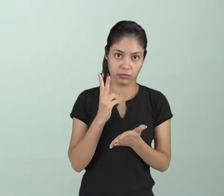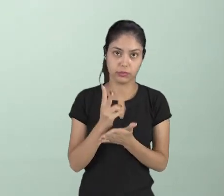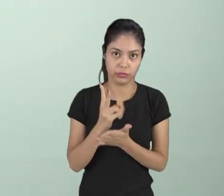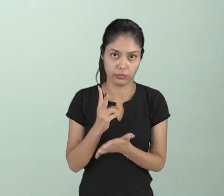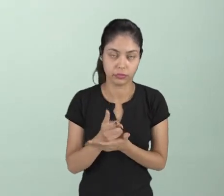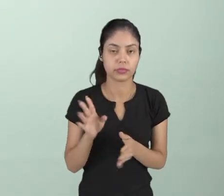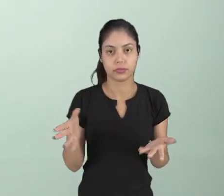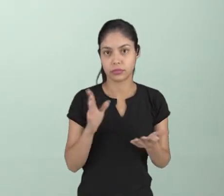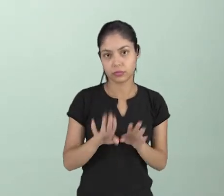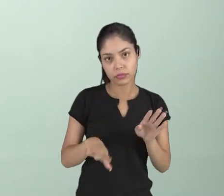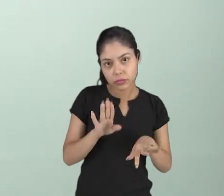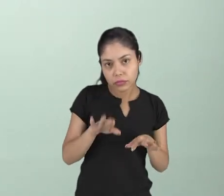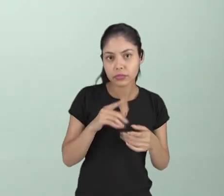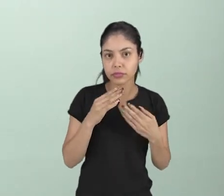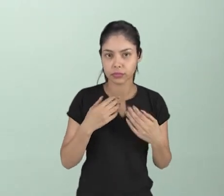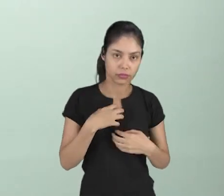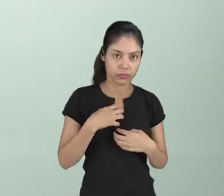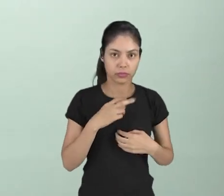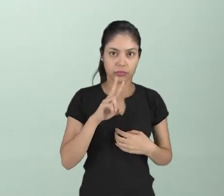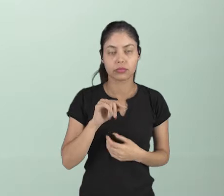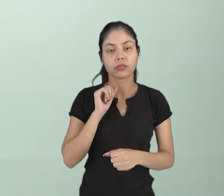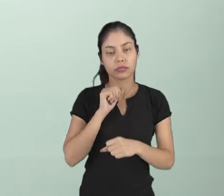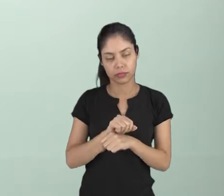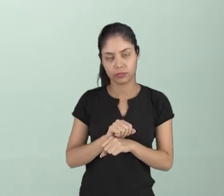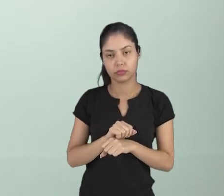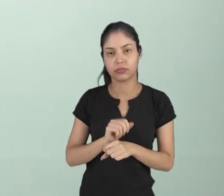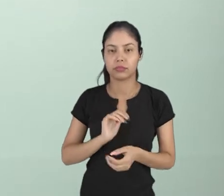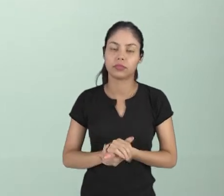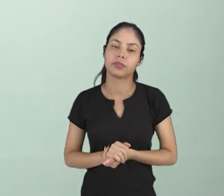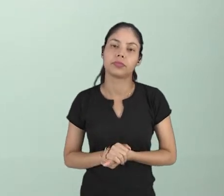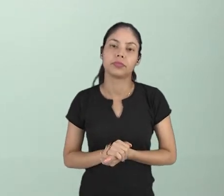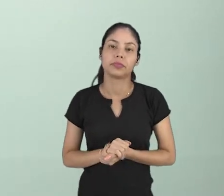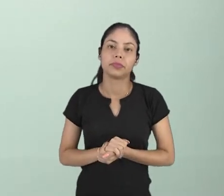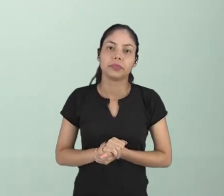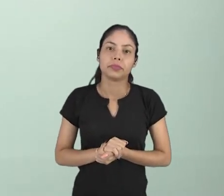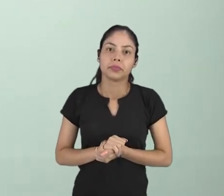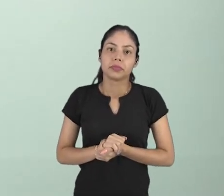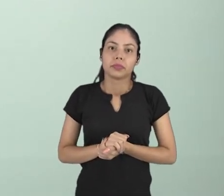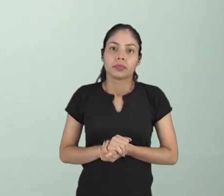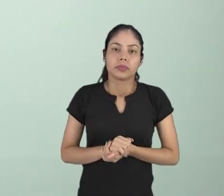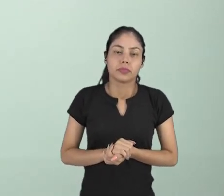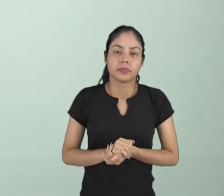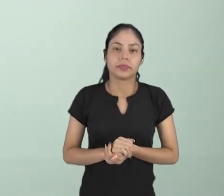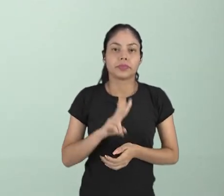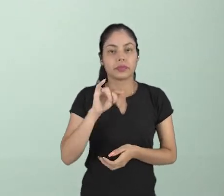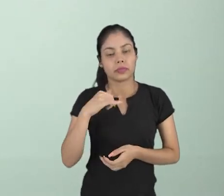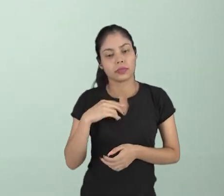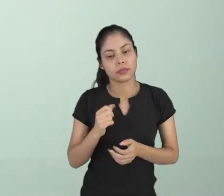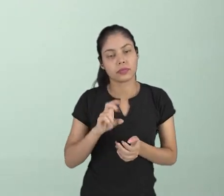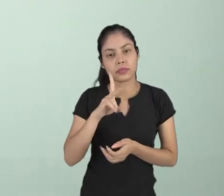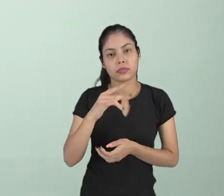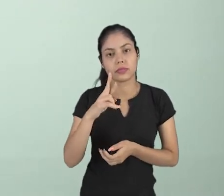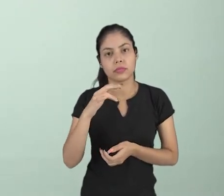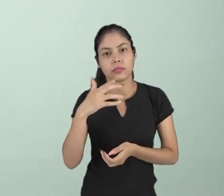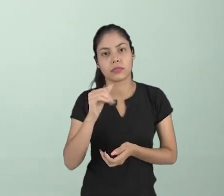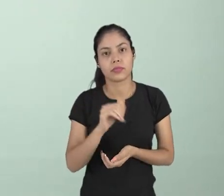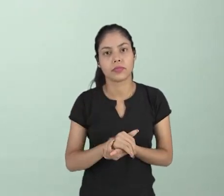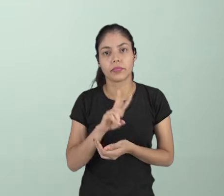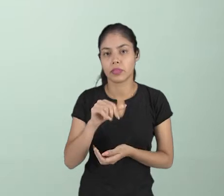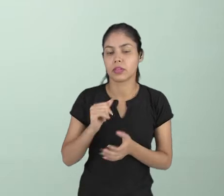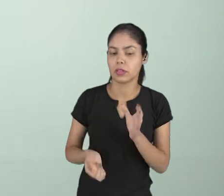inteiro. Em algum momento vai acontecer uma pausa e aí sim, nessa intercalação é que o compositor musical